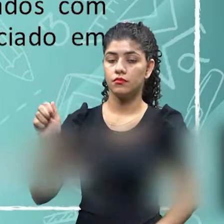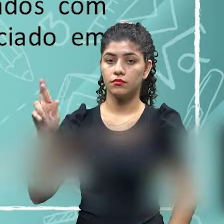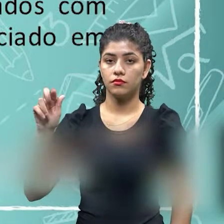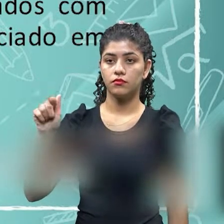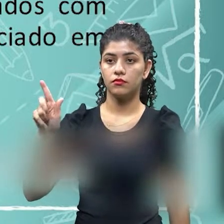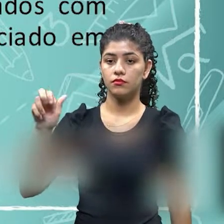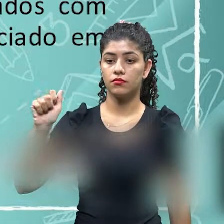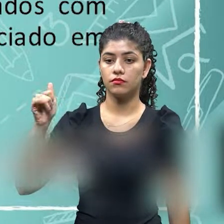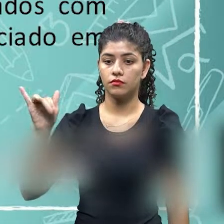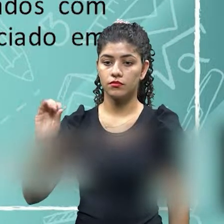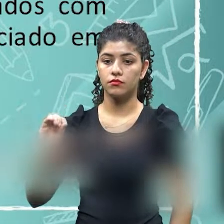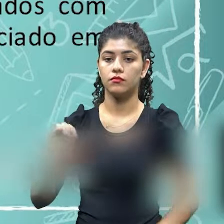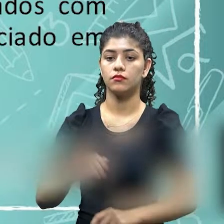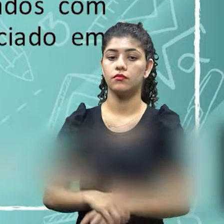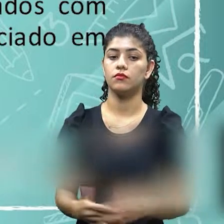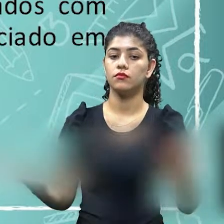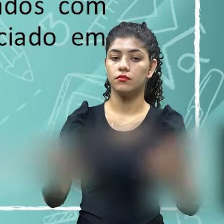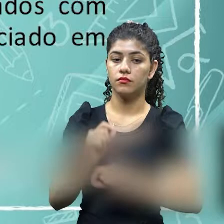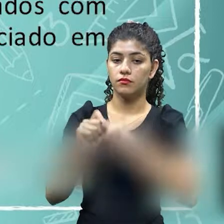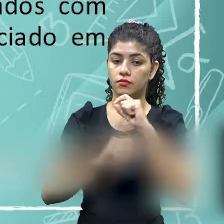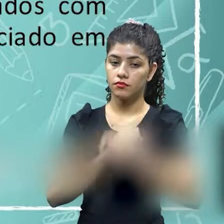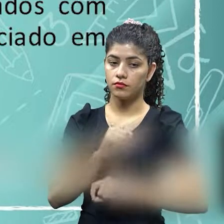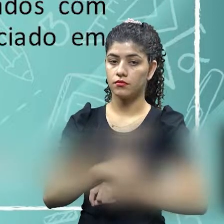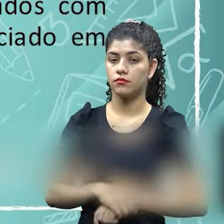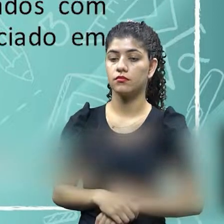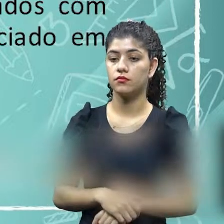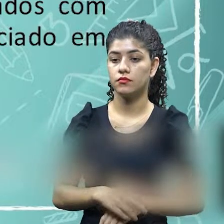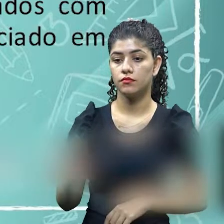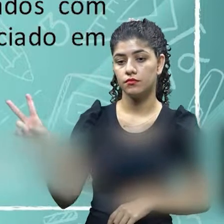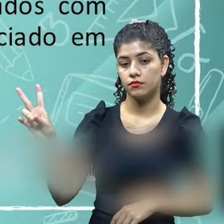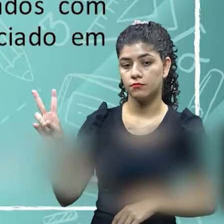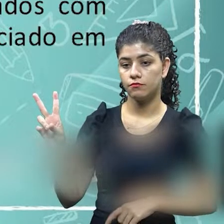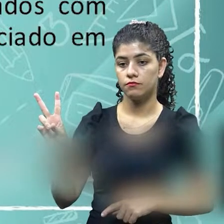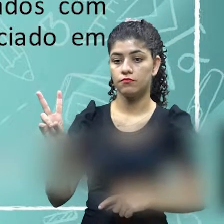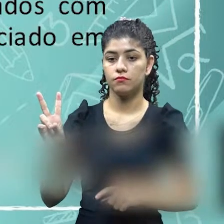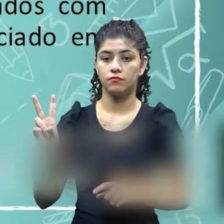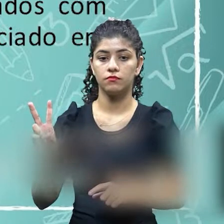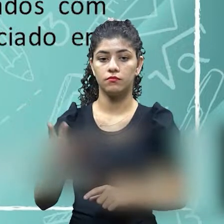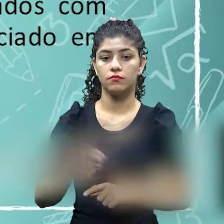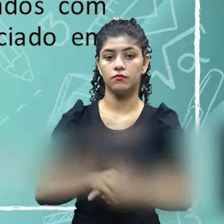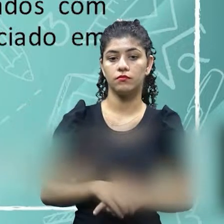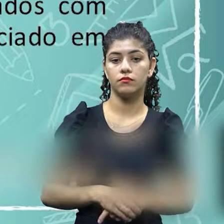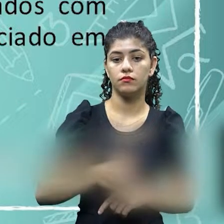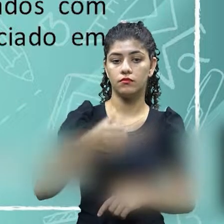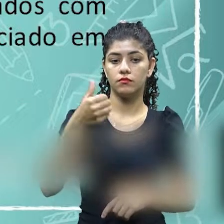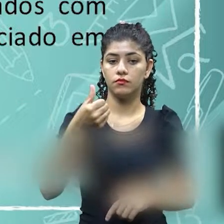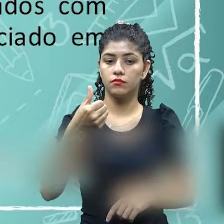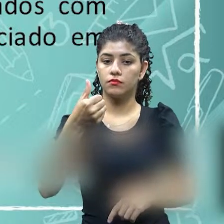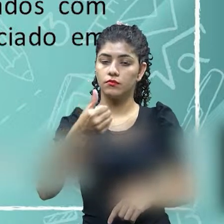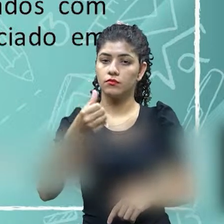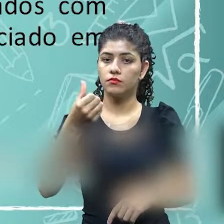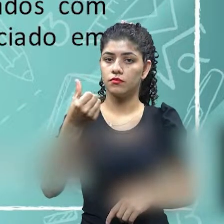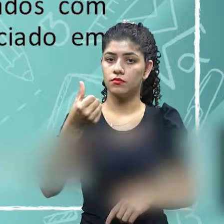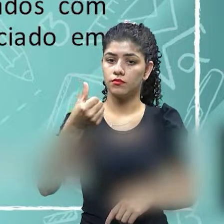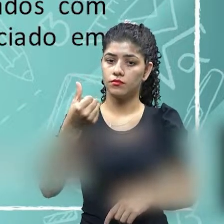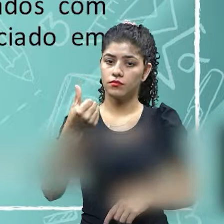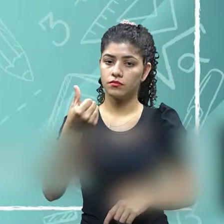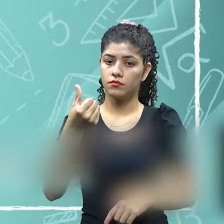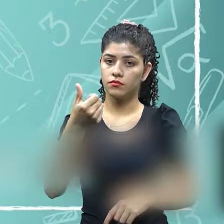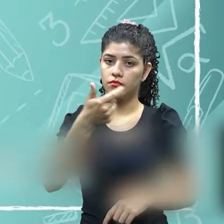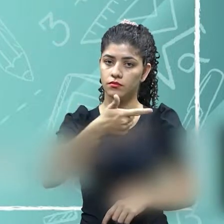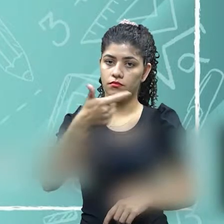Mercosul, junto com os demais países, porém está suspensa desde 2016 por descumprir algum protocolo de